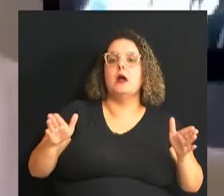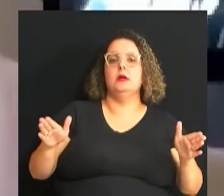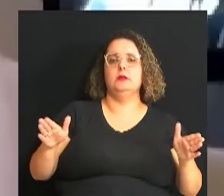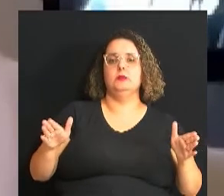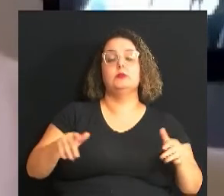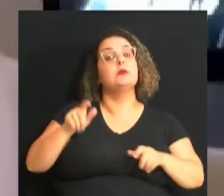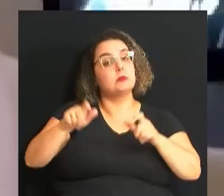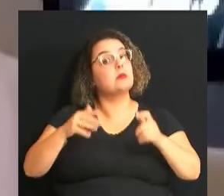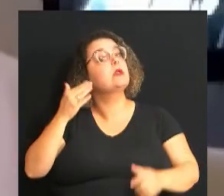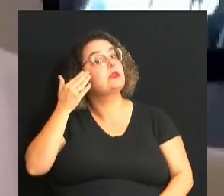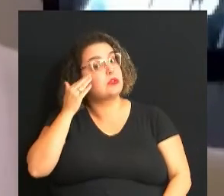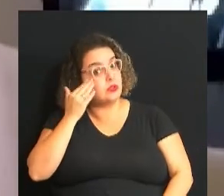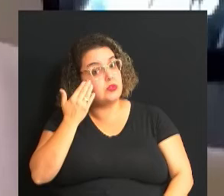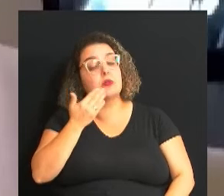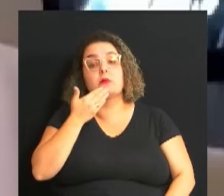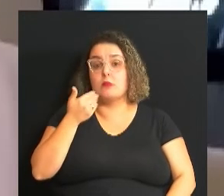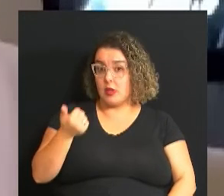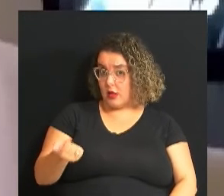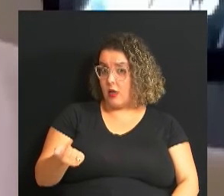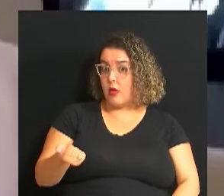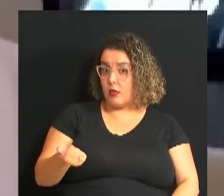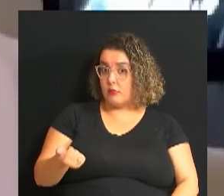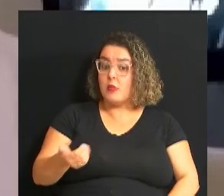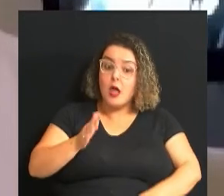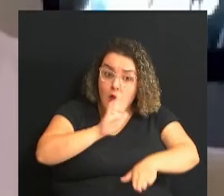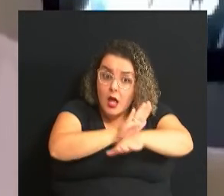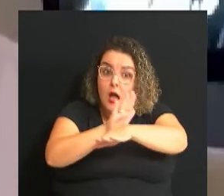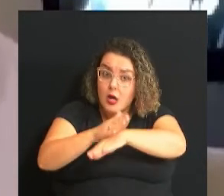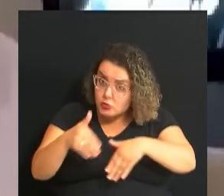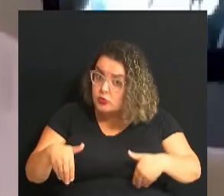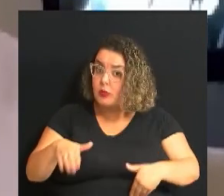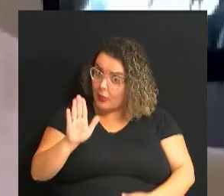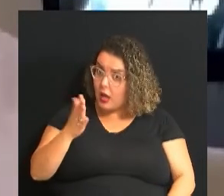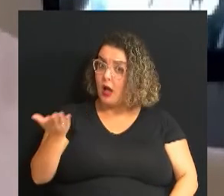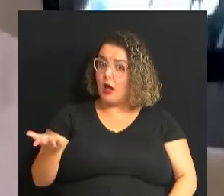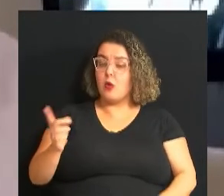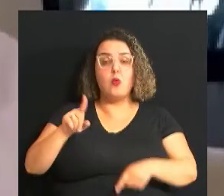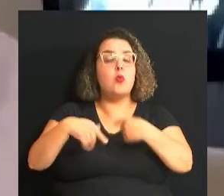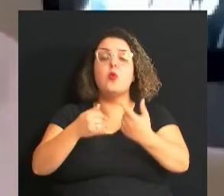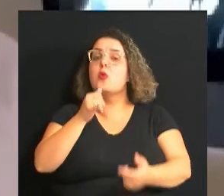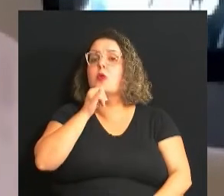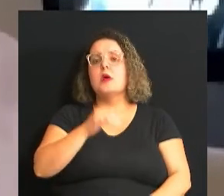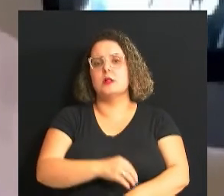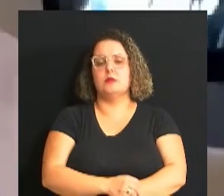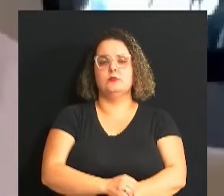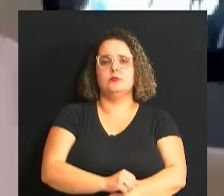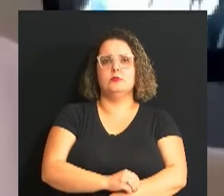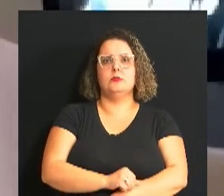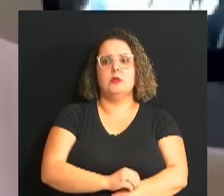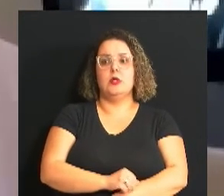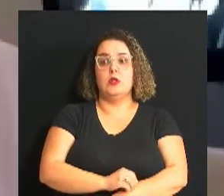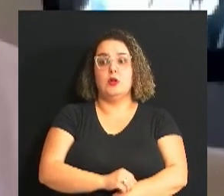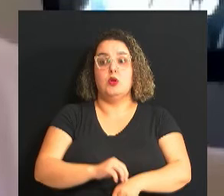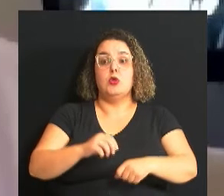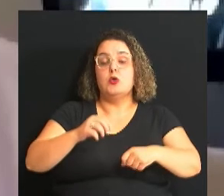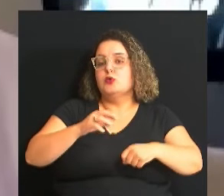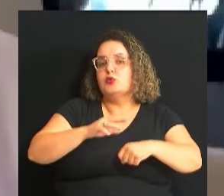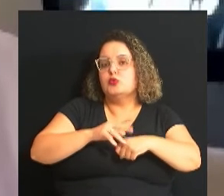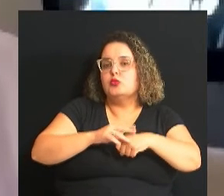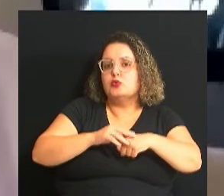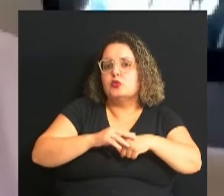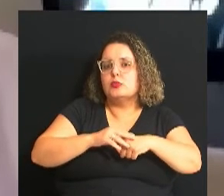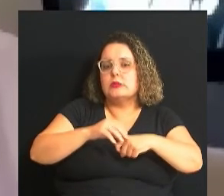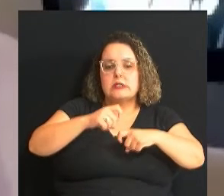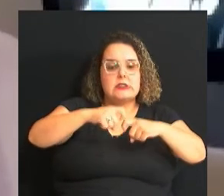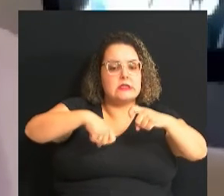pessoas entendem melhor e colaboram melhor. Vou te dar um outro exemplo. Por exemplo, doenças sexualmente transmissíveis.